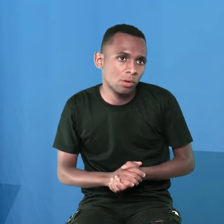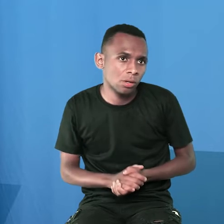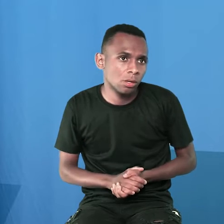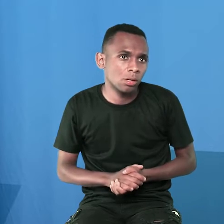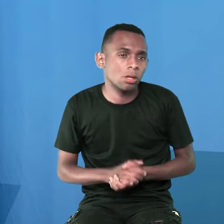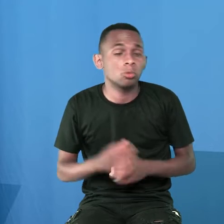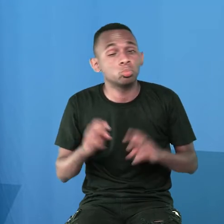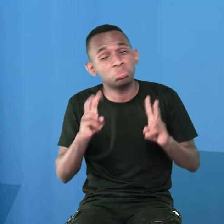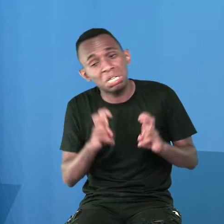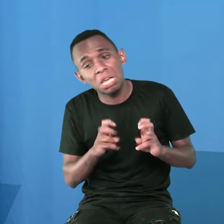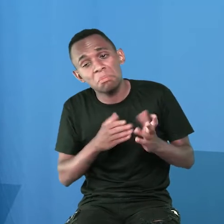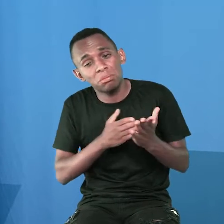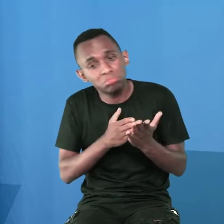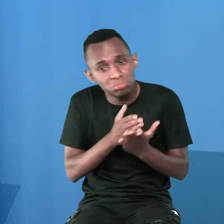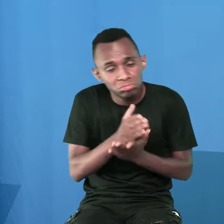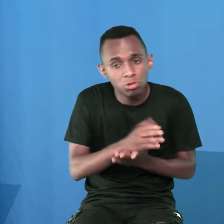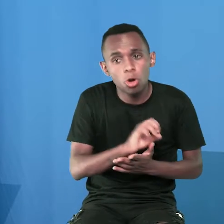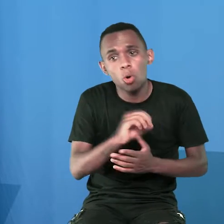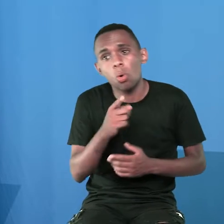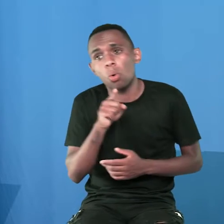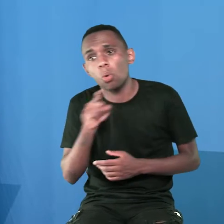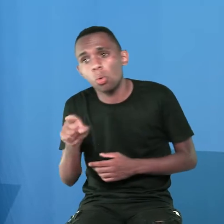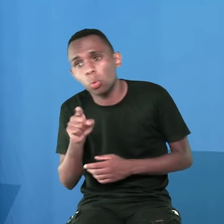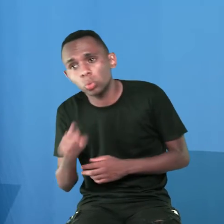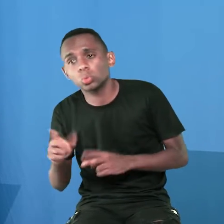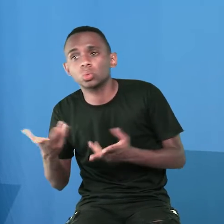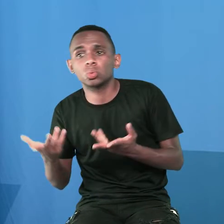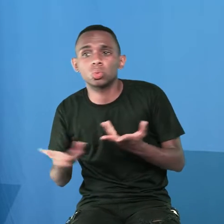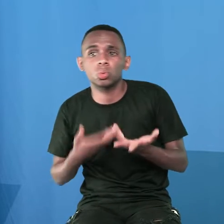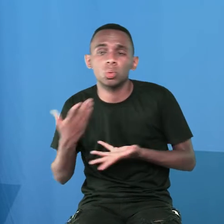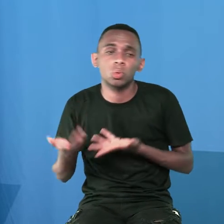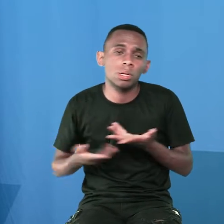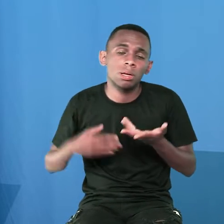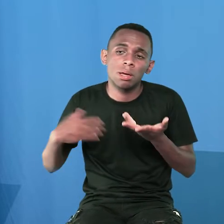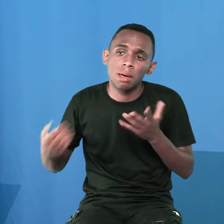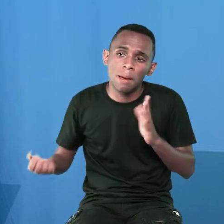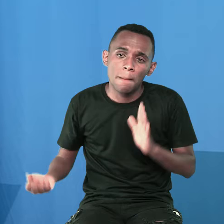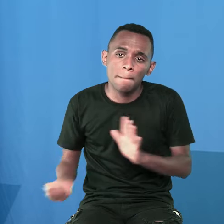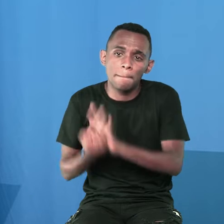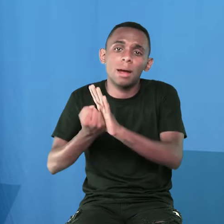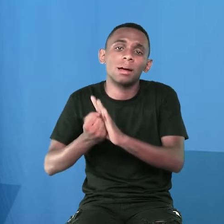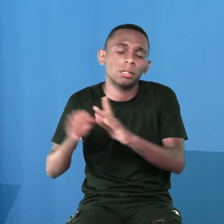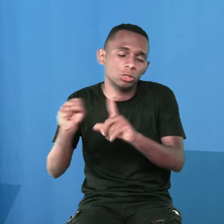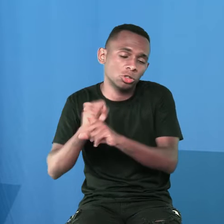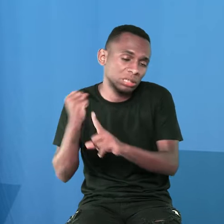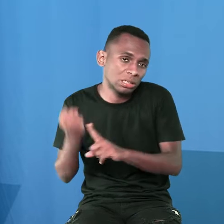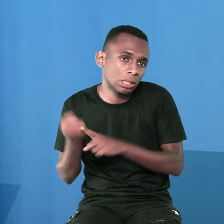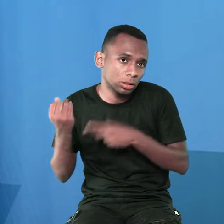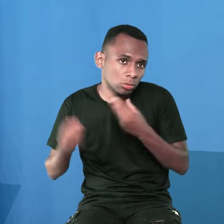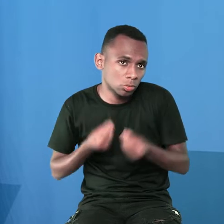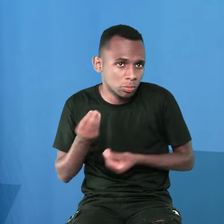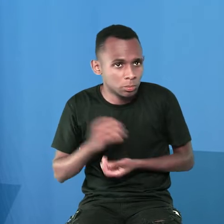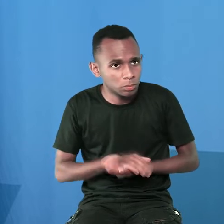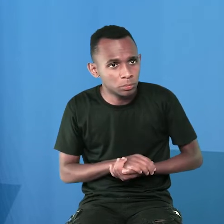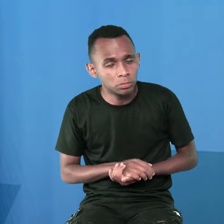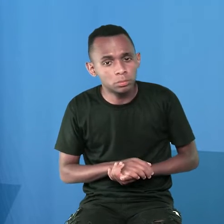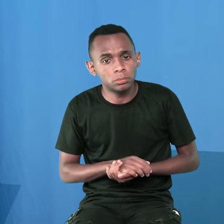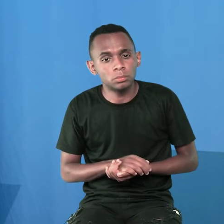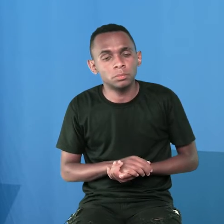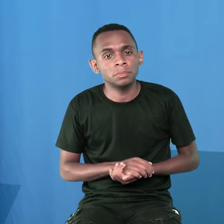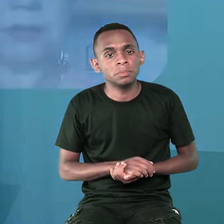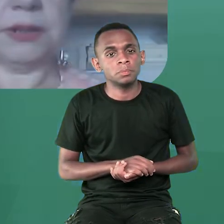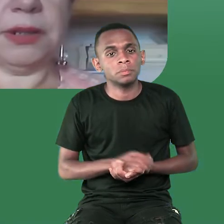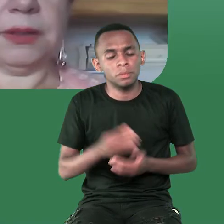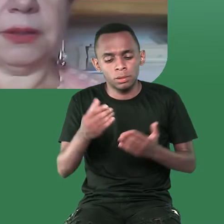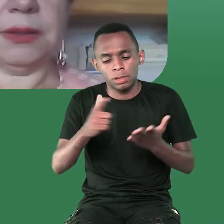tema específico ou de alguma questão que está muito arraigada assim na sociedade? A literatura